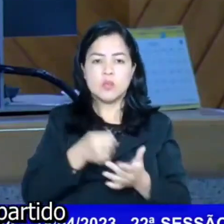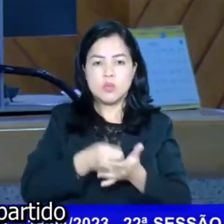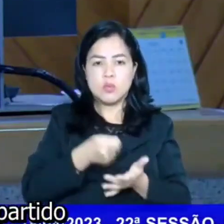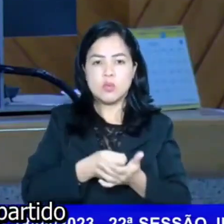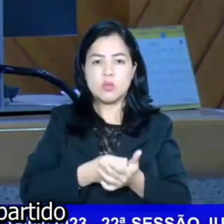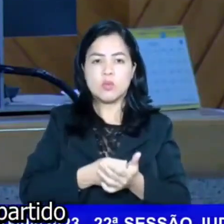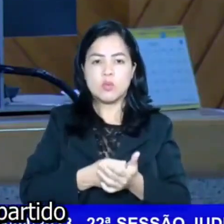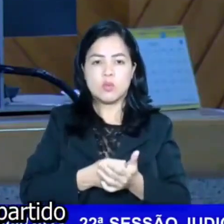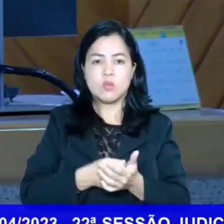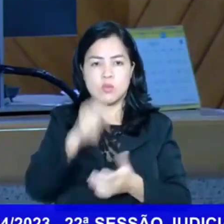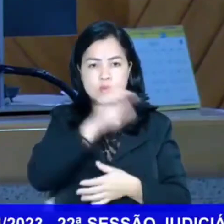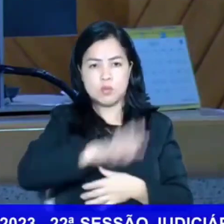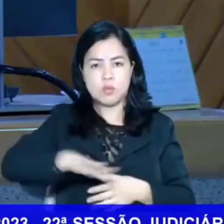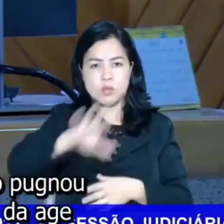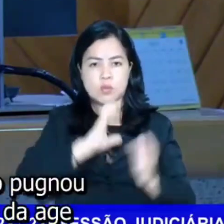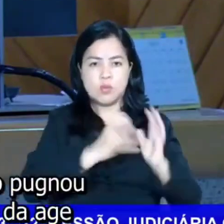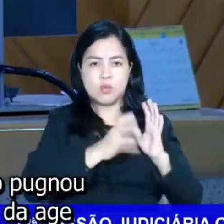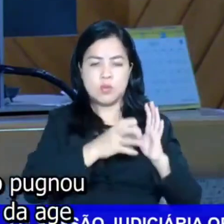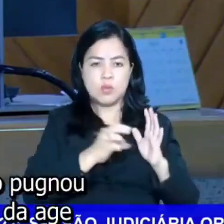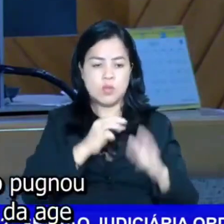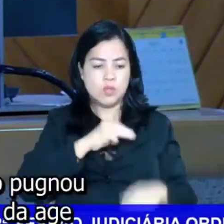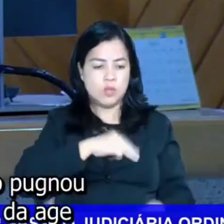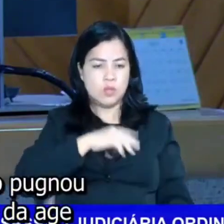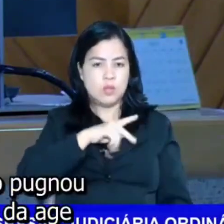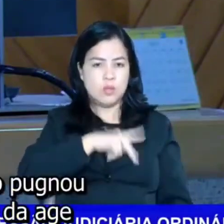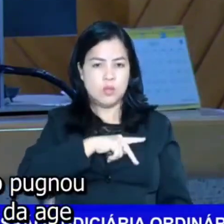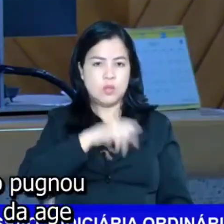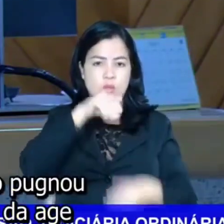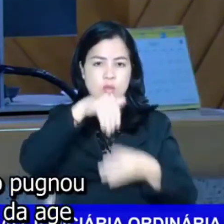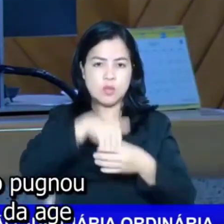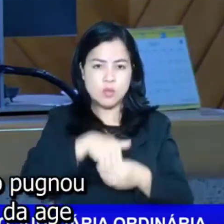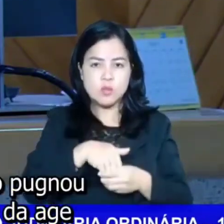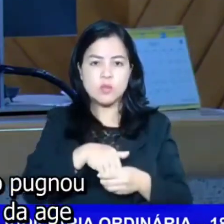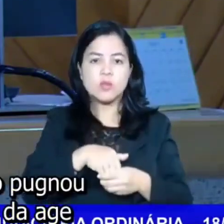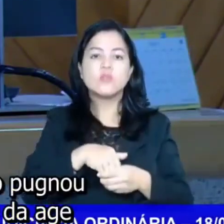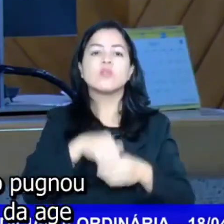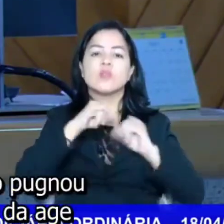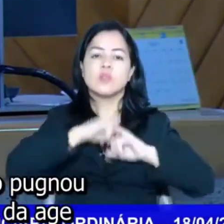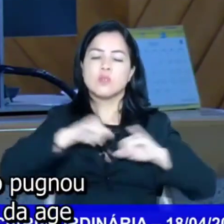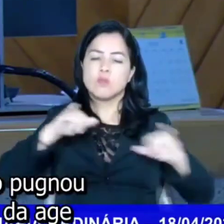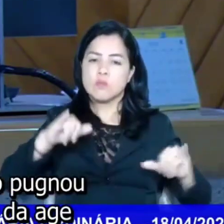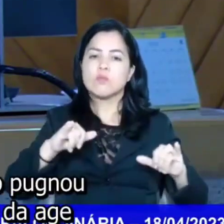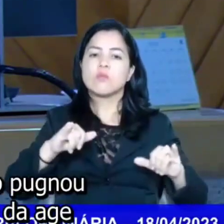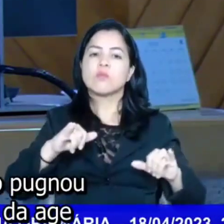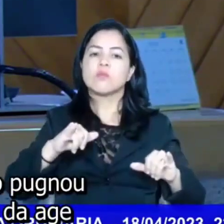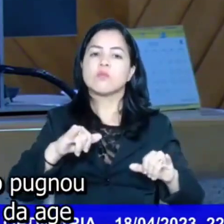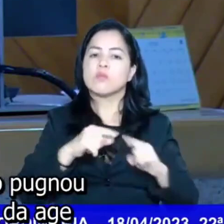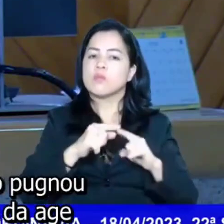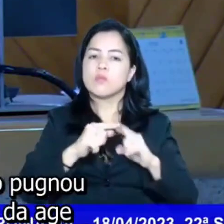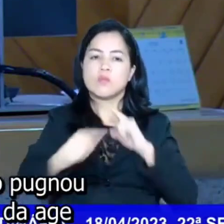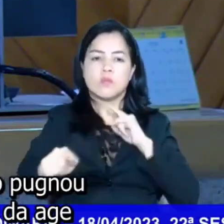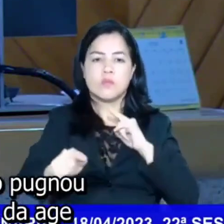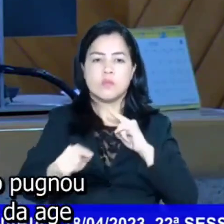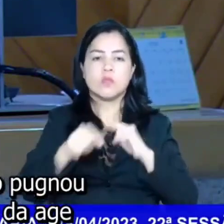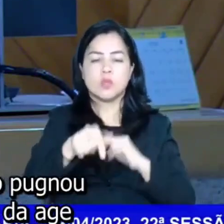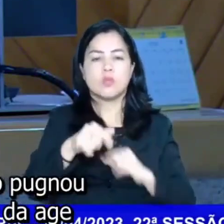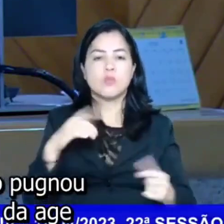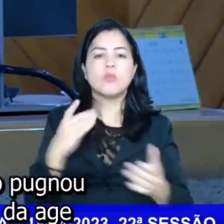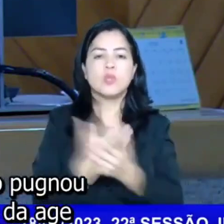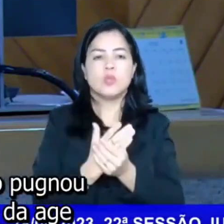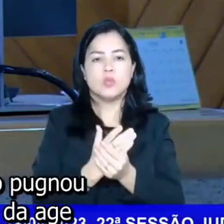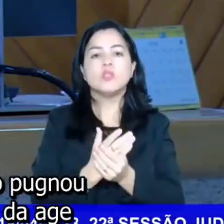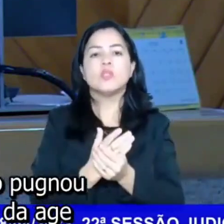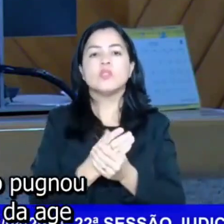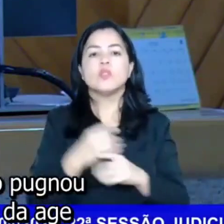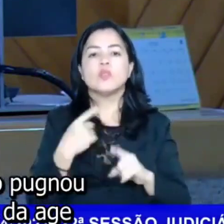Diretório Nacional do Partido. O Ministério Público Eleitoral, em manifestação, pugnou pelo saneamento do processo